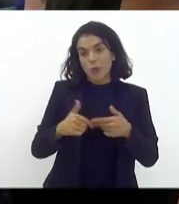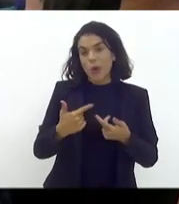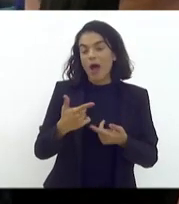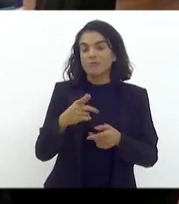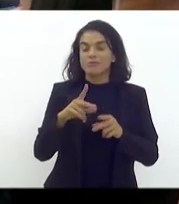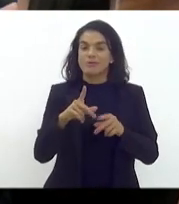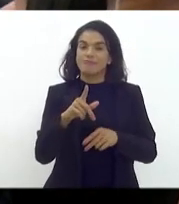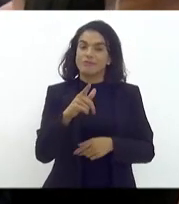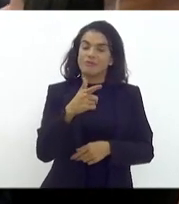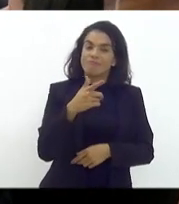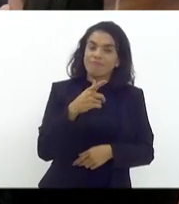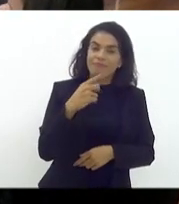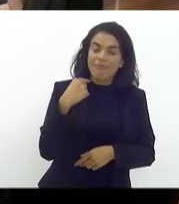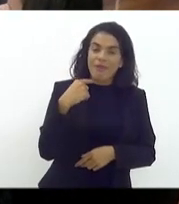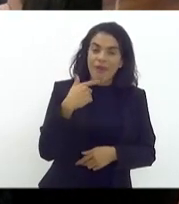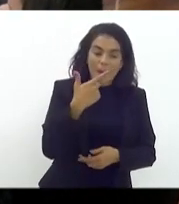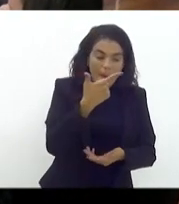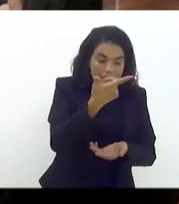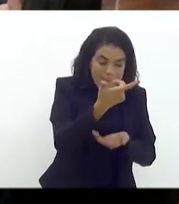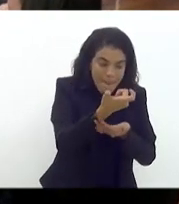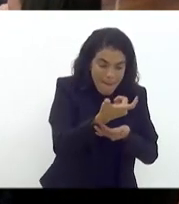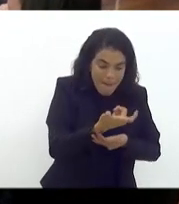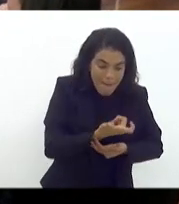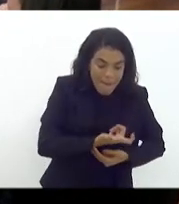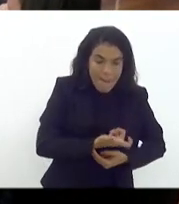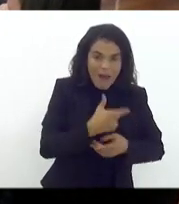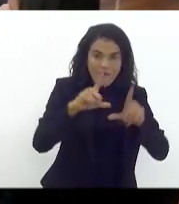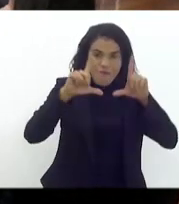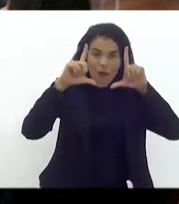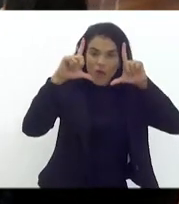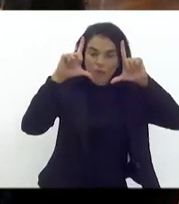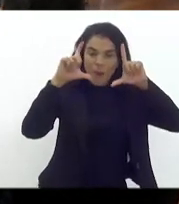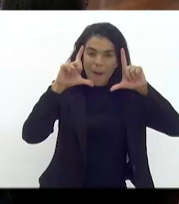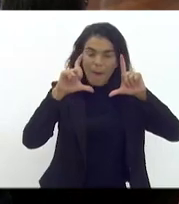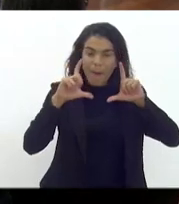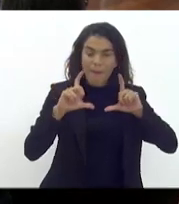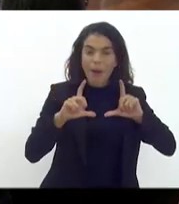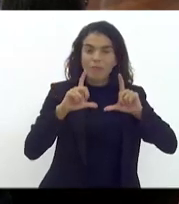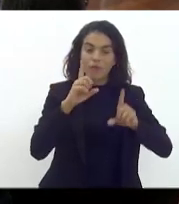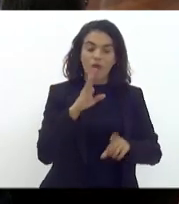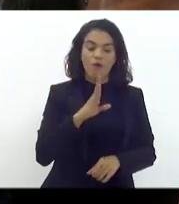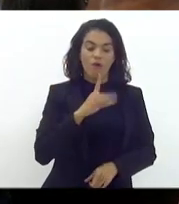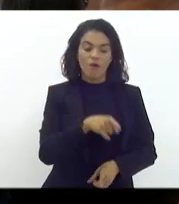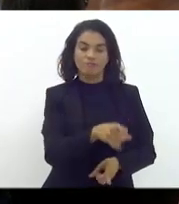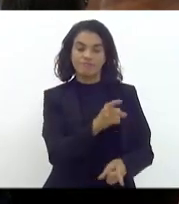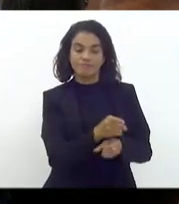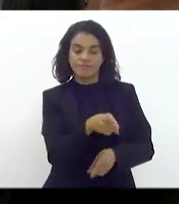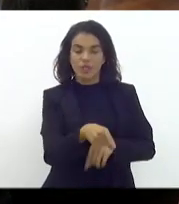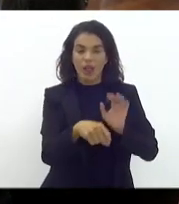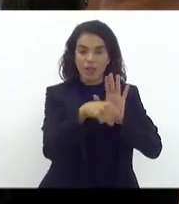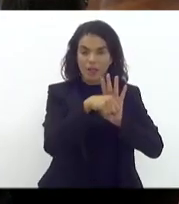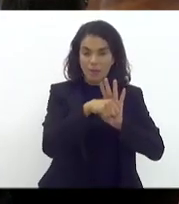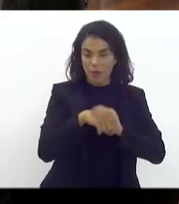onde a questão do reconhecimento é uma pauta importante felizmente